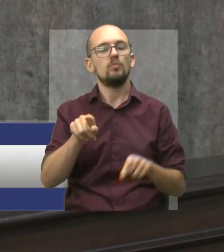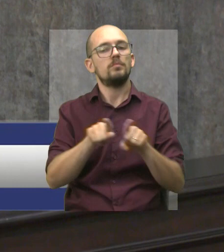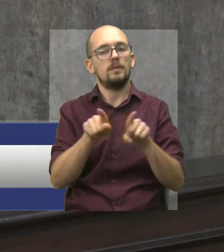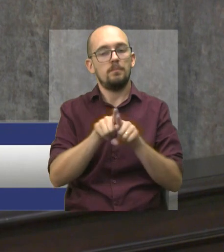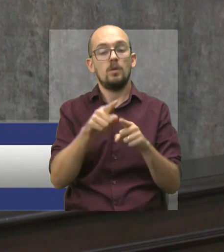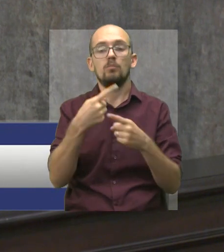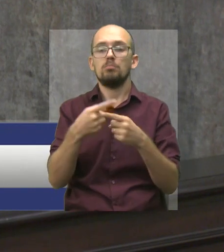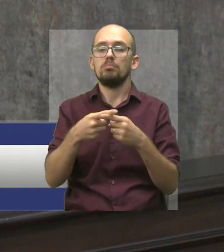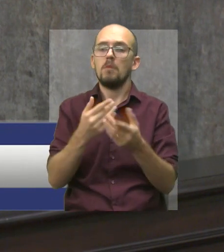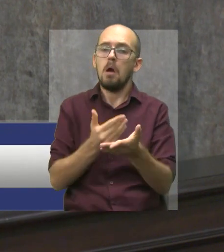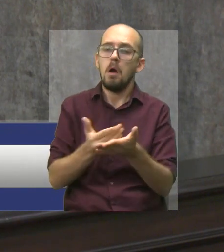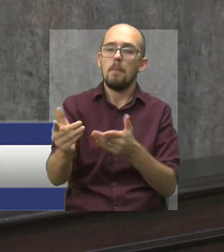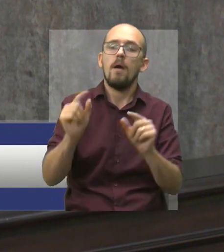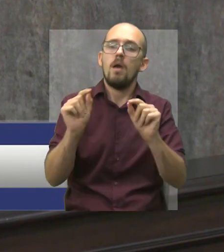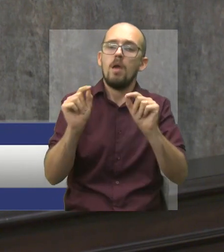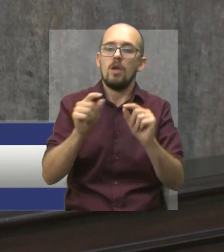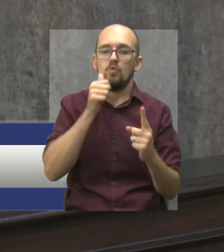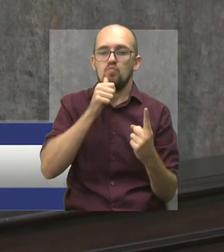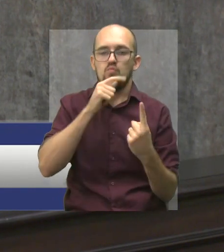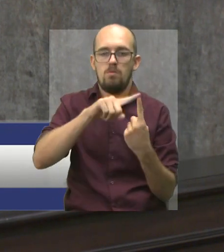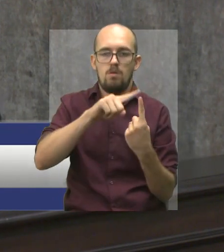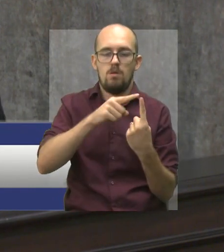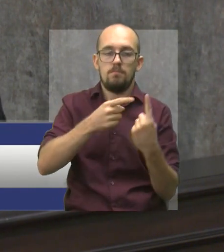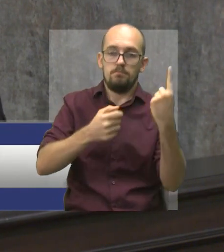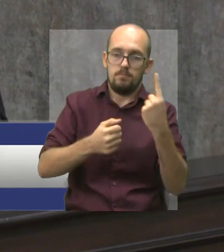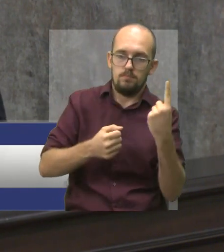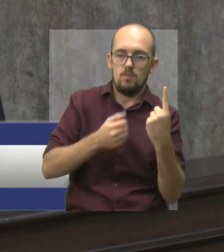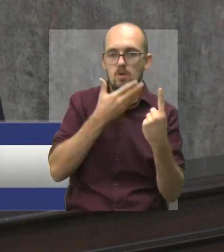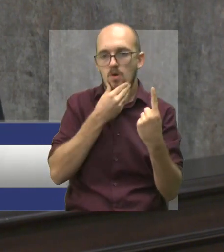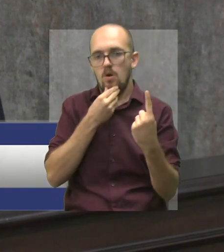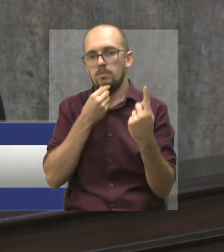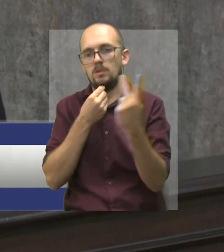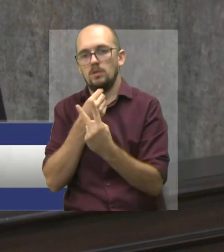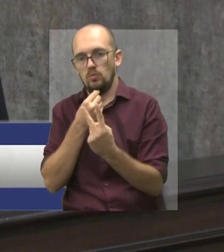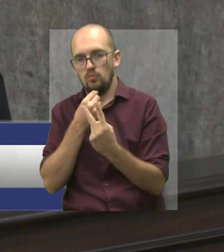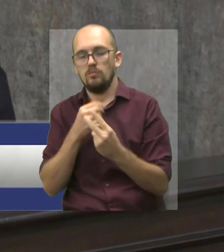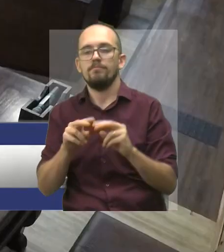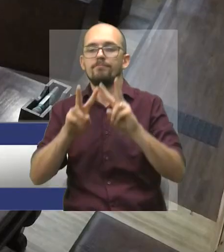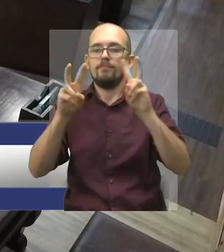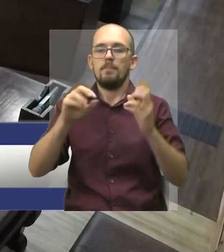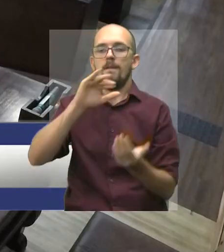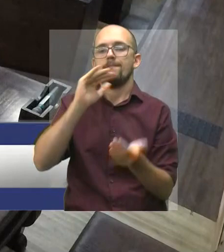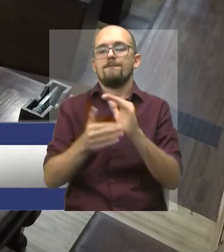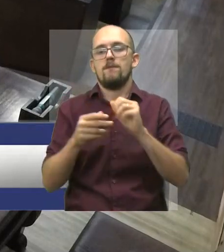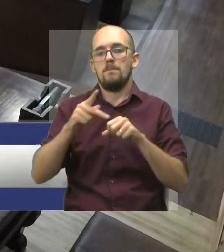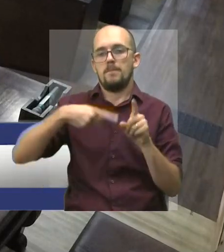será iniciada pela doutora Fernanda Forte com o tema, então, Reforma da Previdência.